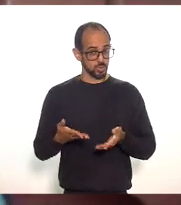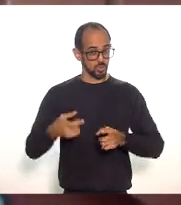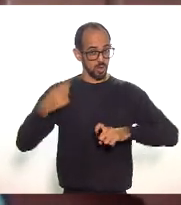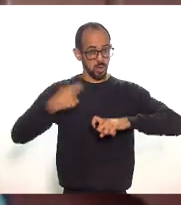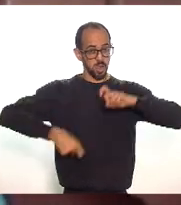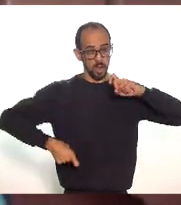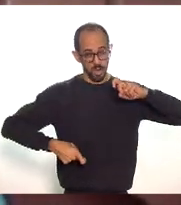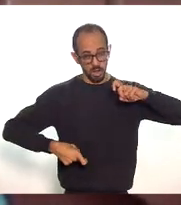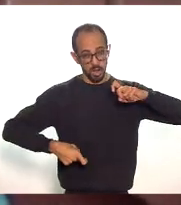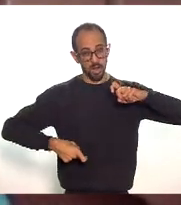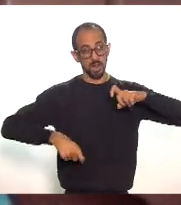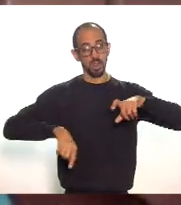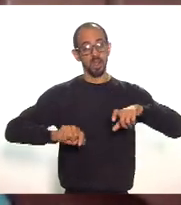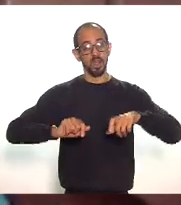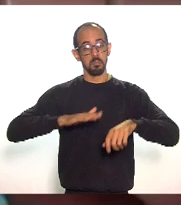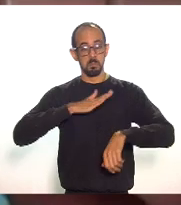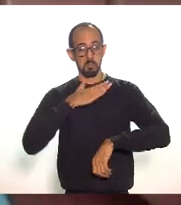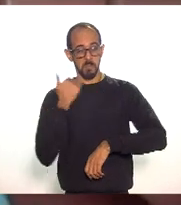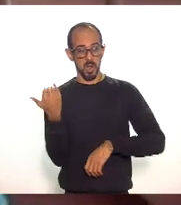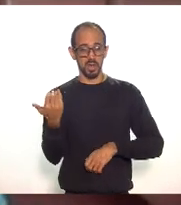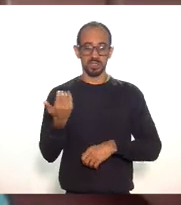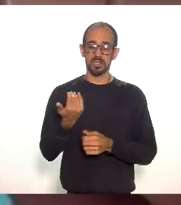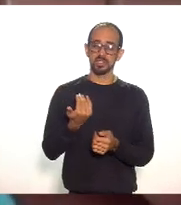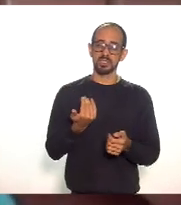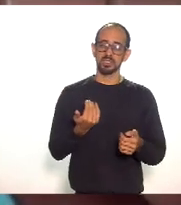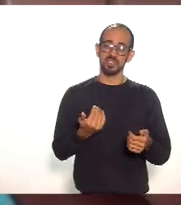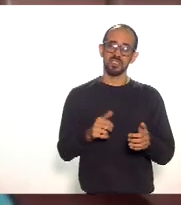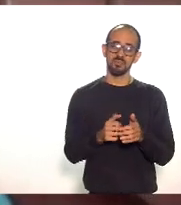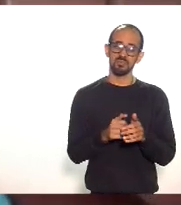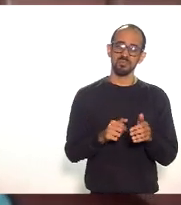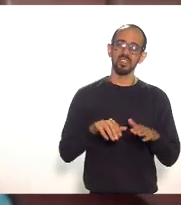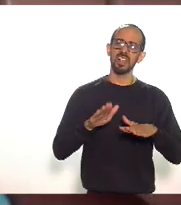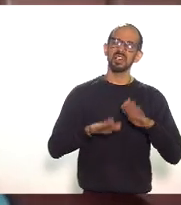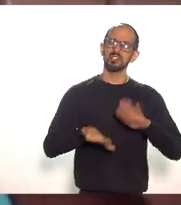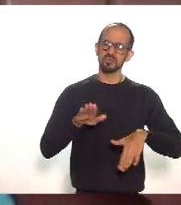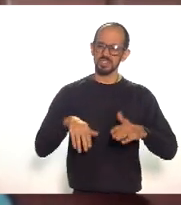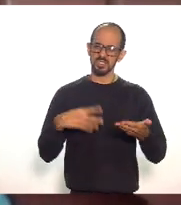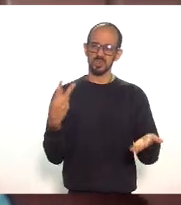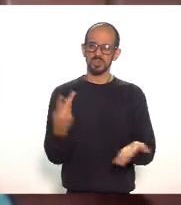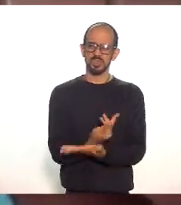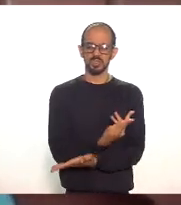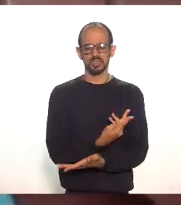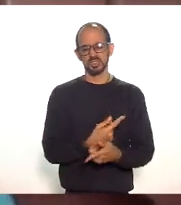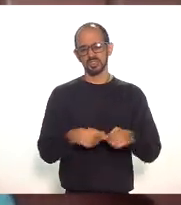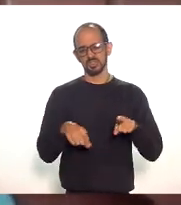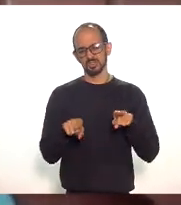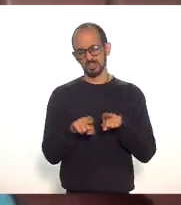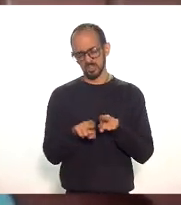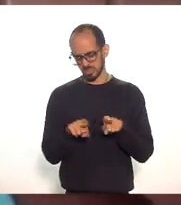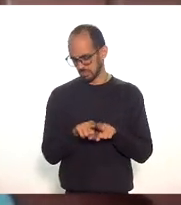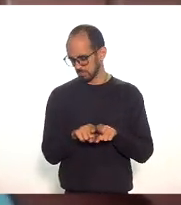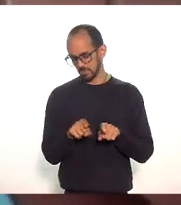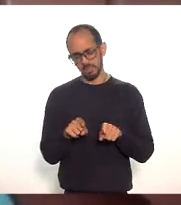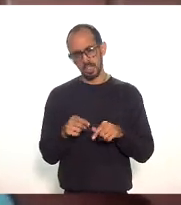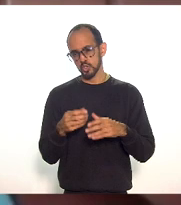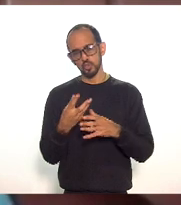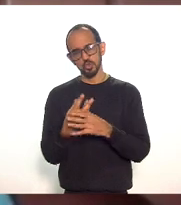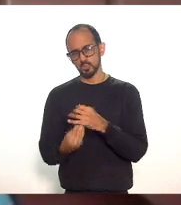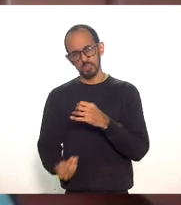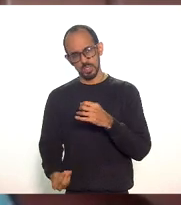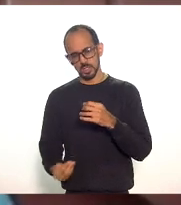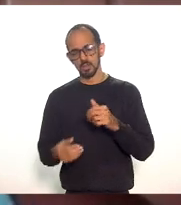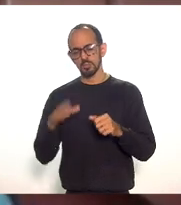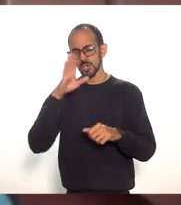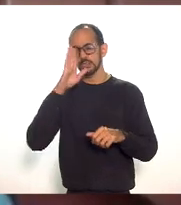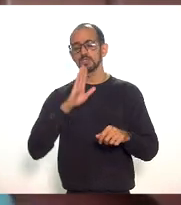estupradas, foram mortas, muitas desaparecidas ainda. E o Brasil precisa fazer um